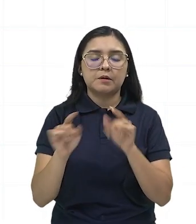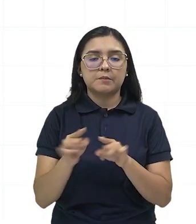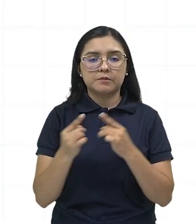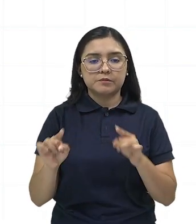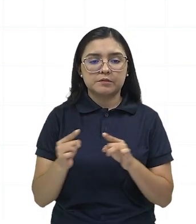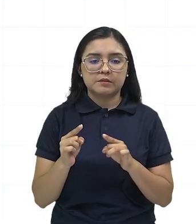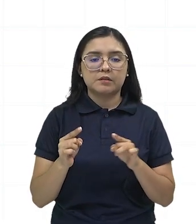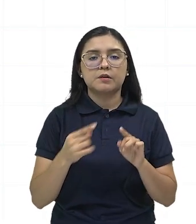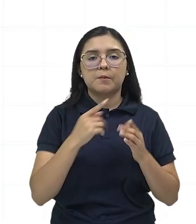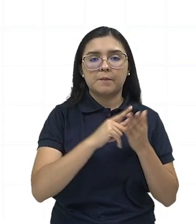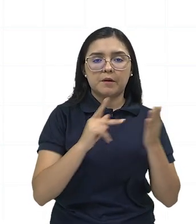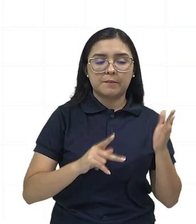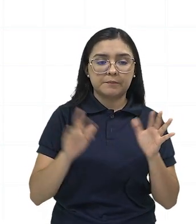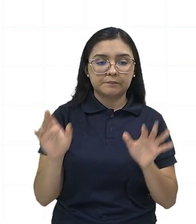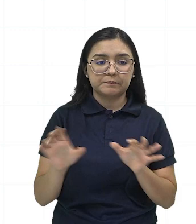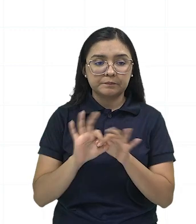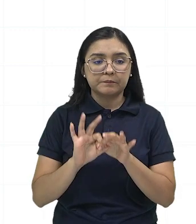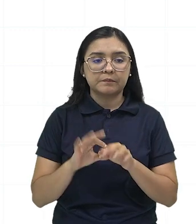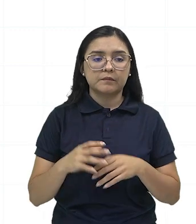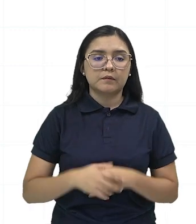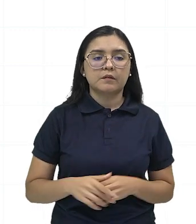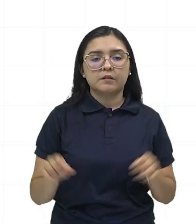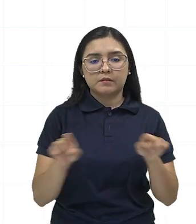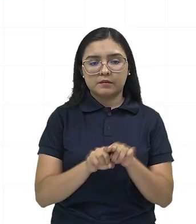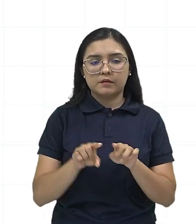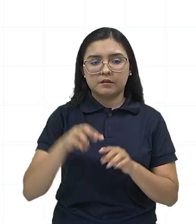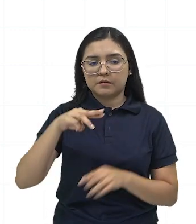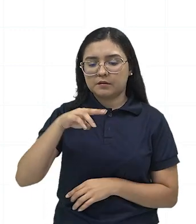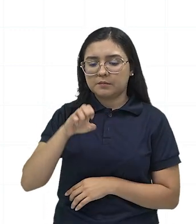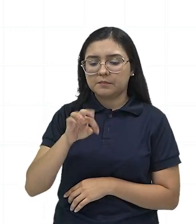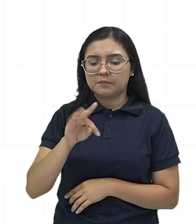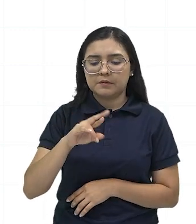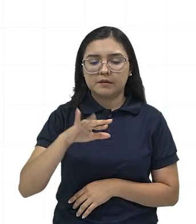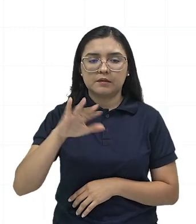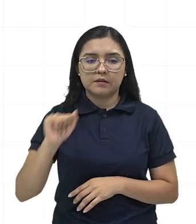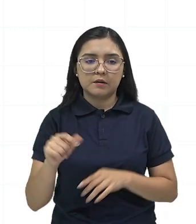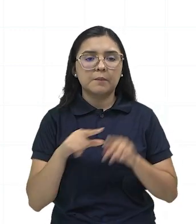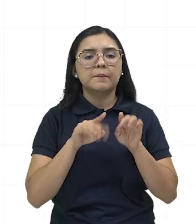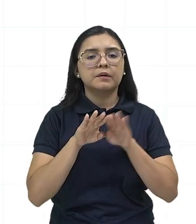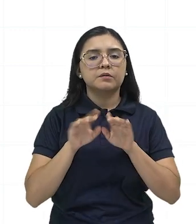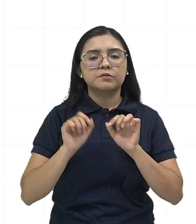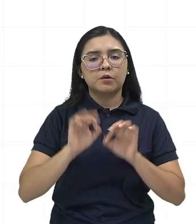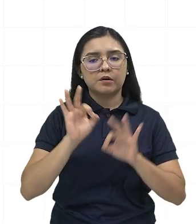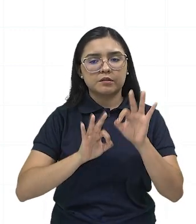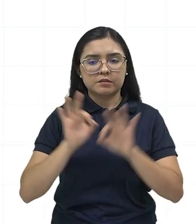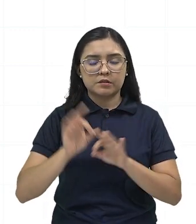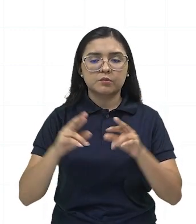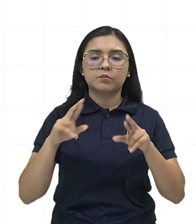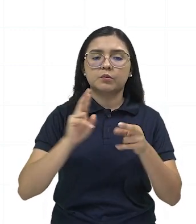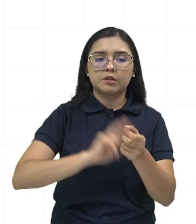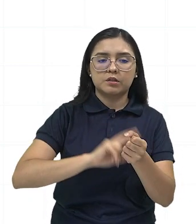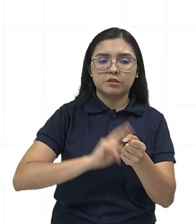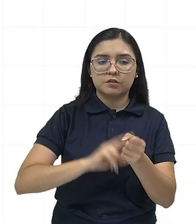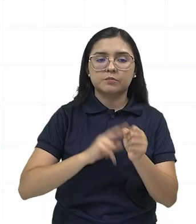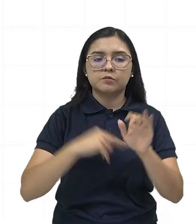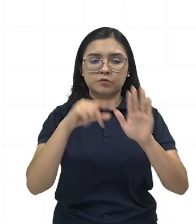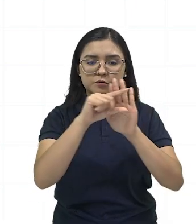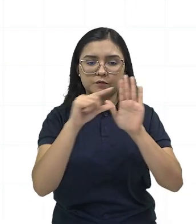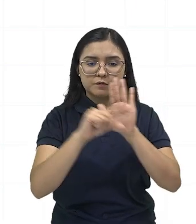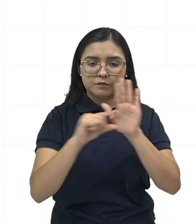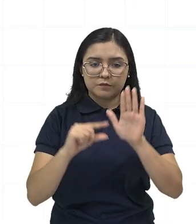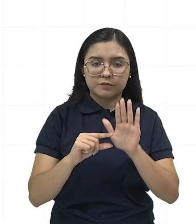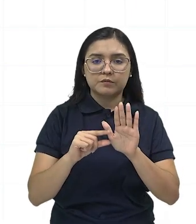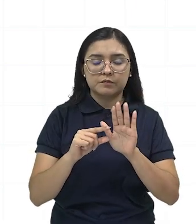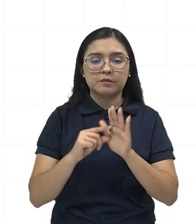o poema. Na sequência, nós temos essa métrica que refere-se ao padrão de organização rítmica dos versos em